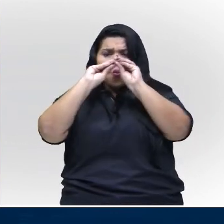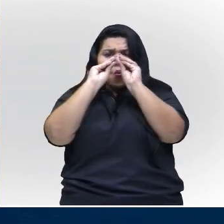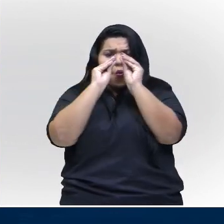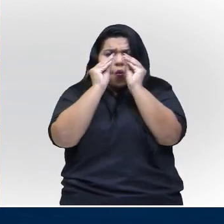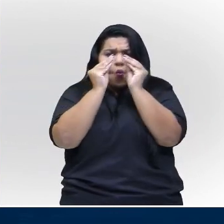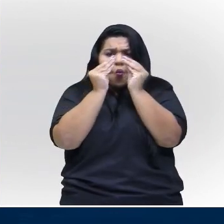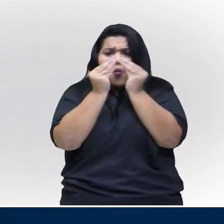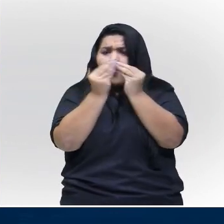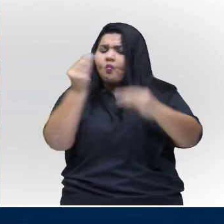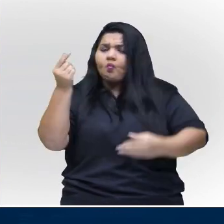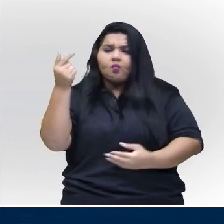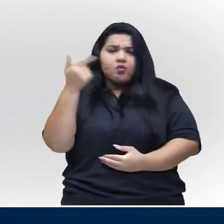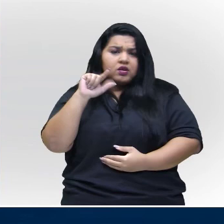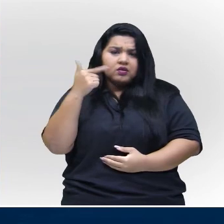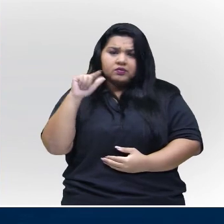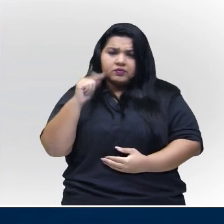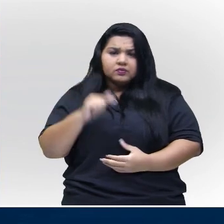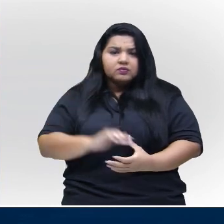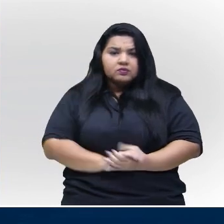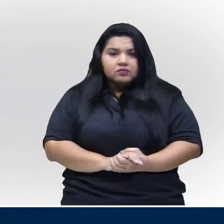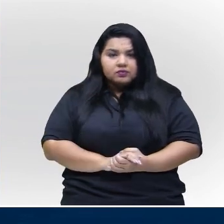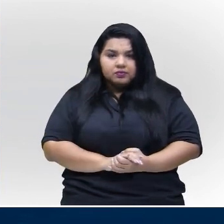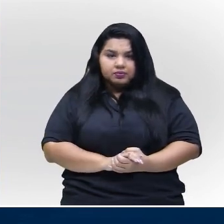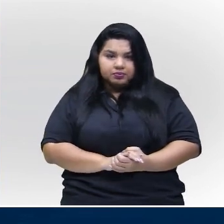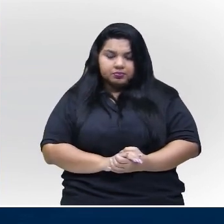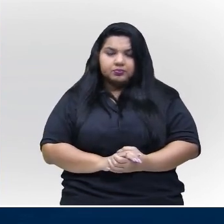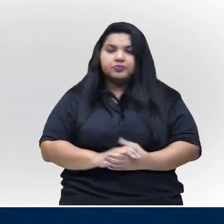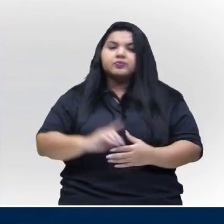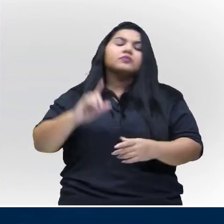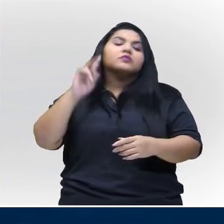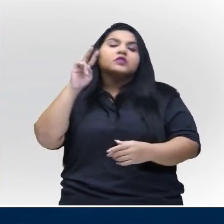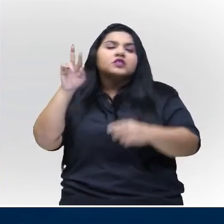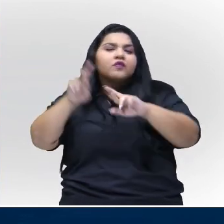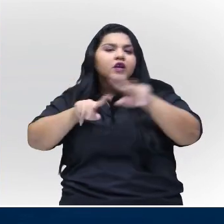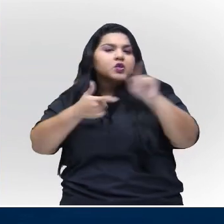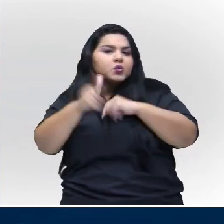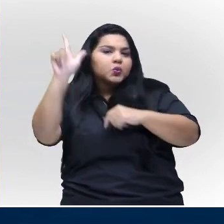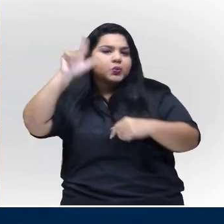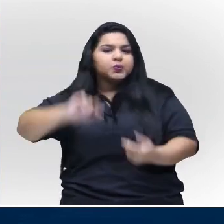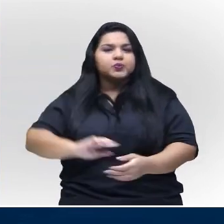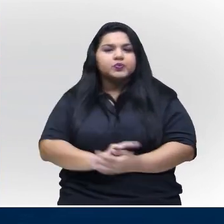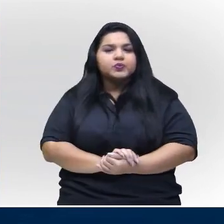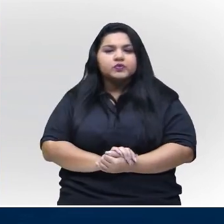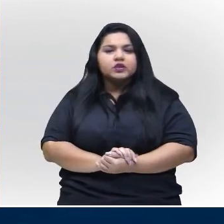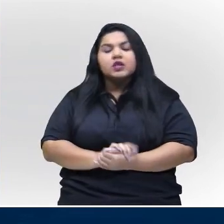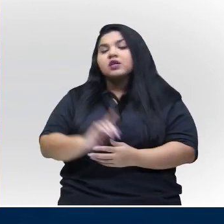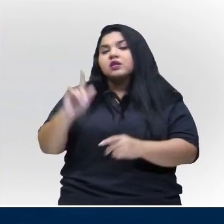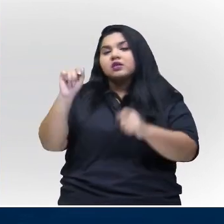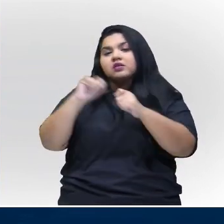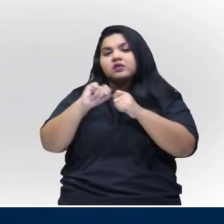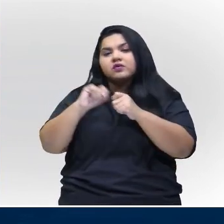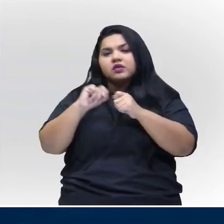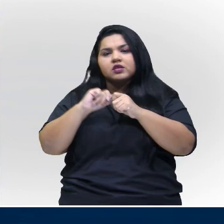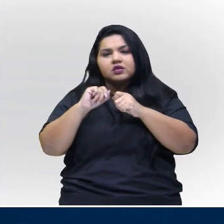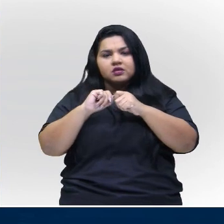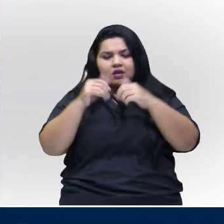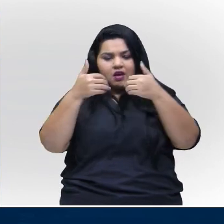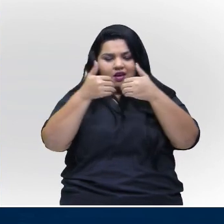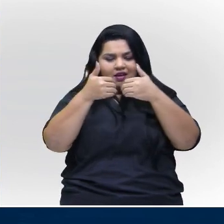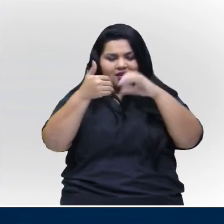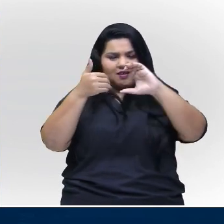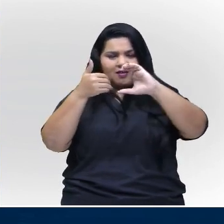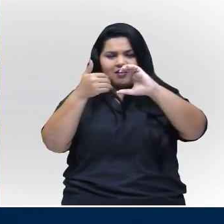envolvendo essa organela, diferente de algumas outras como a gente vai ver daqui a pouco. Elas atuam no processo de divisão